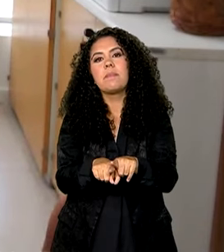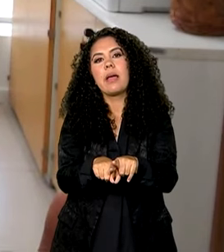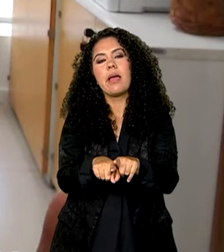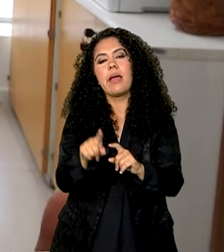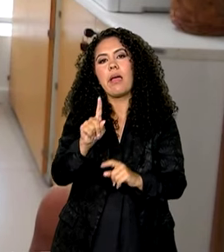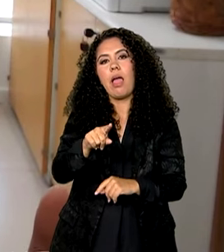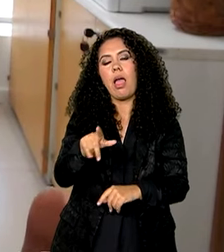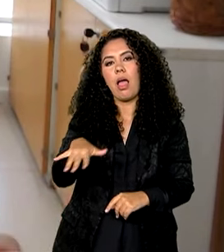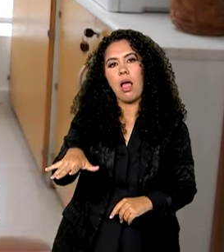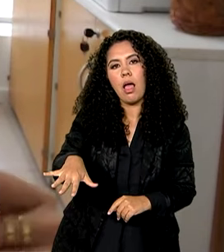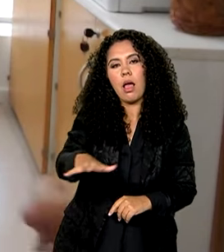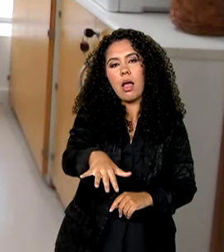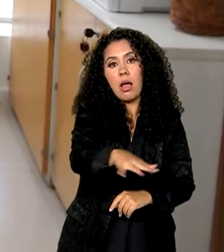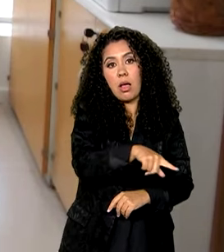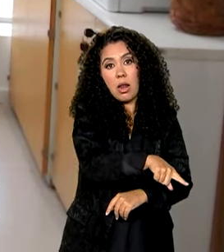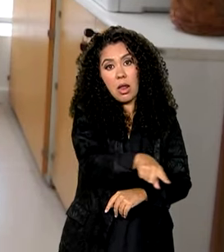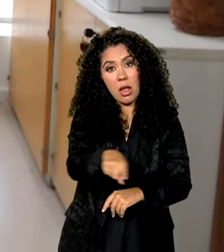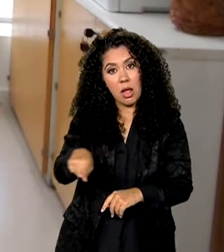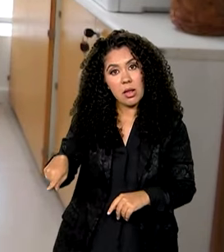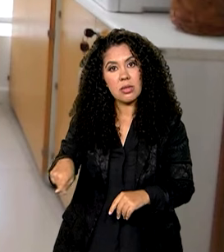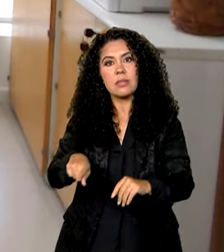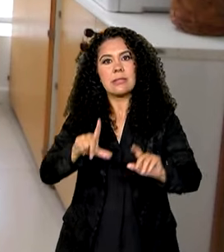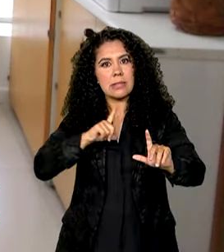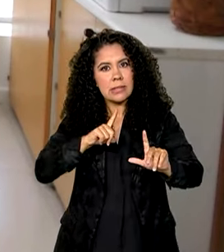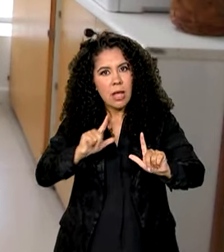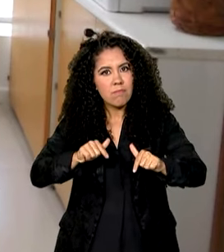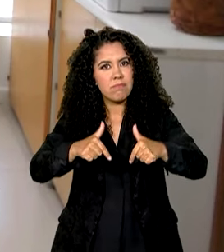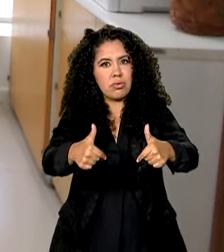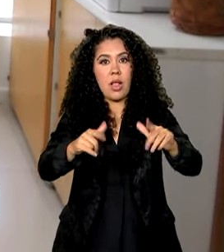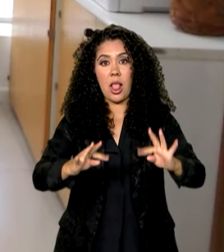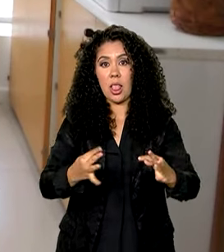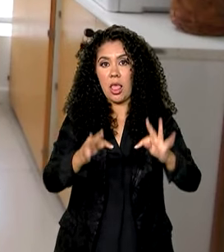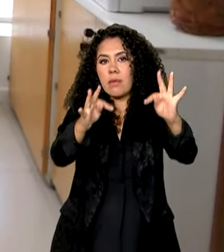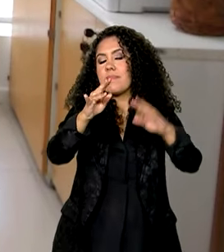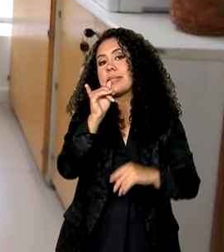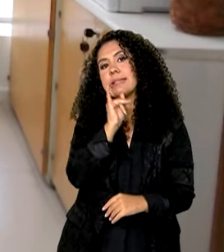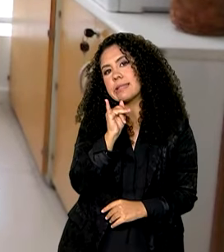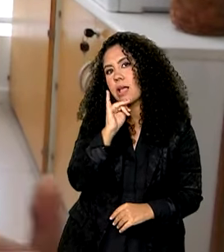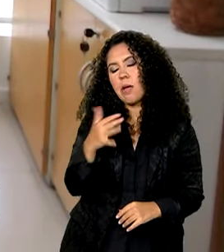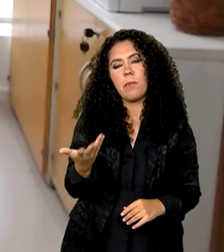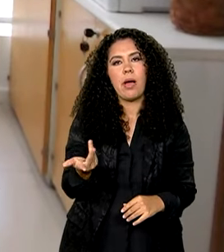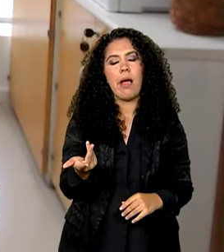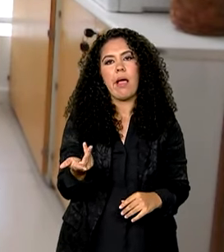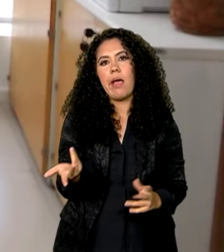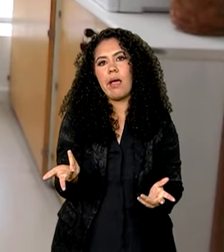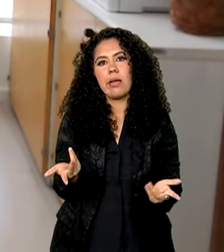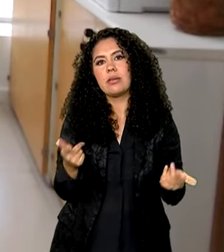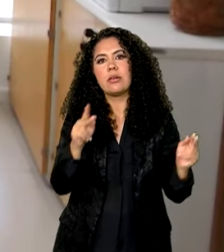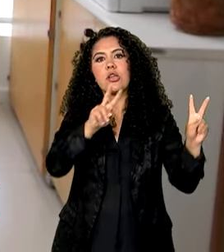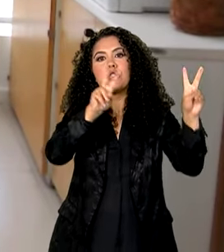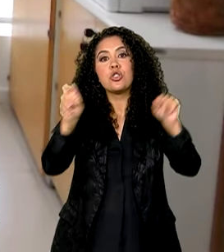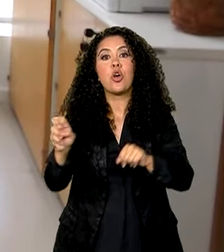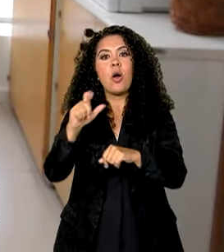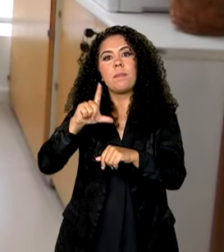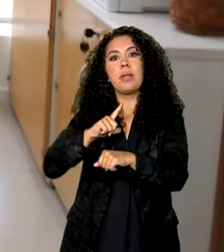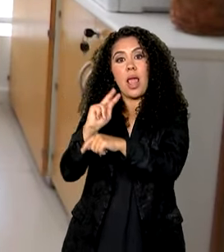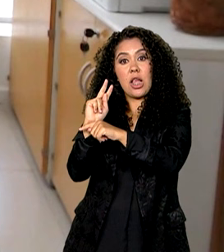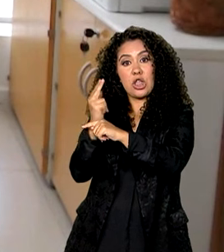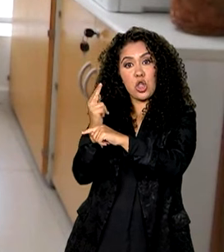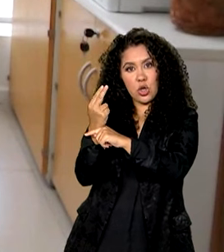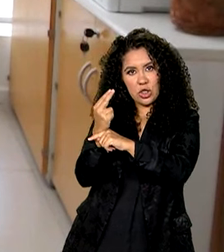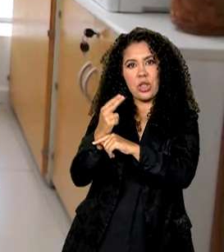eh também intensivos em tecnologia como por exemplo a a o a questão do hidrogênio Verde nós